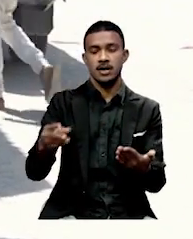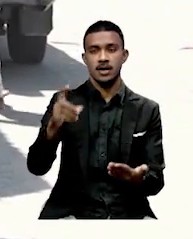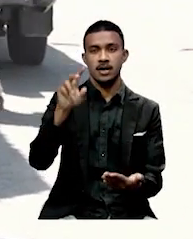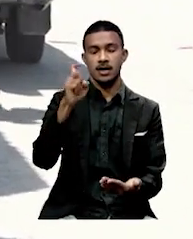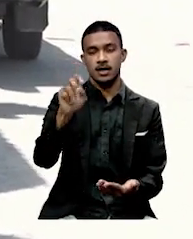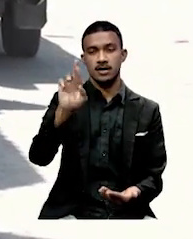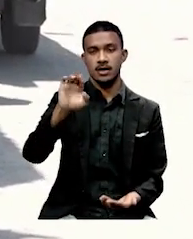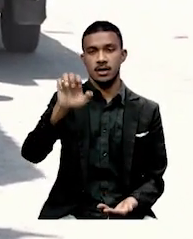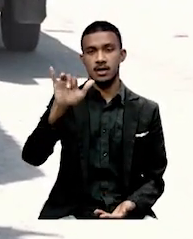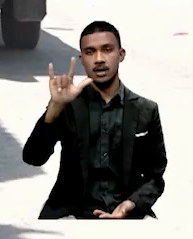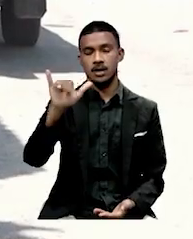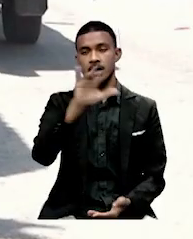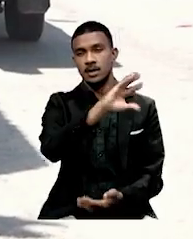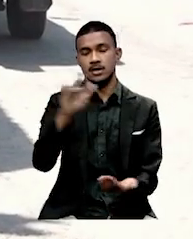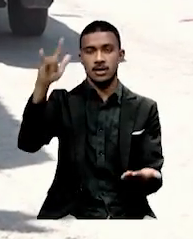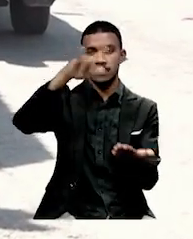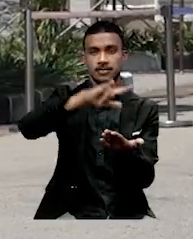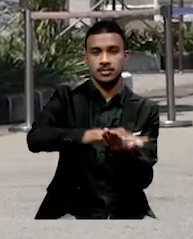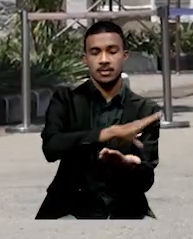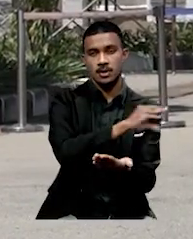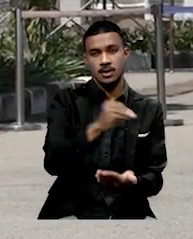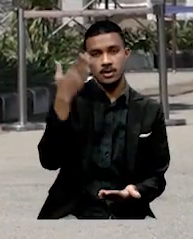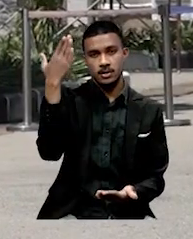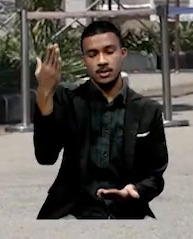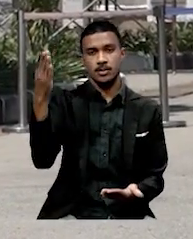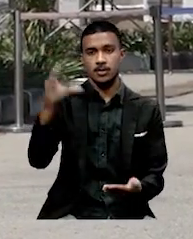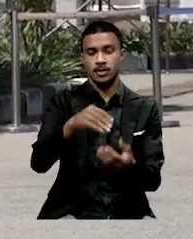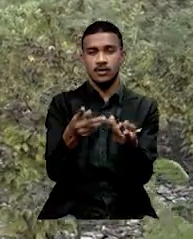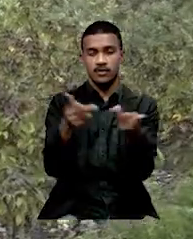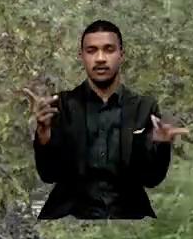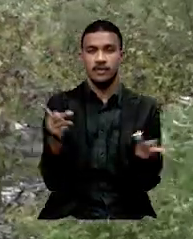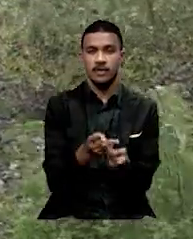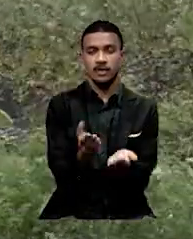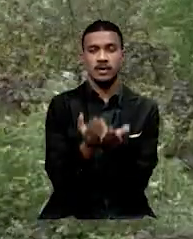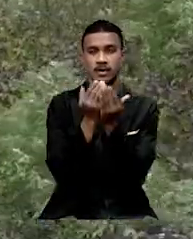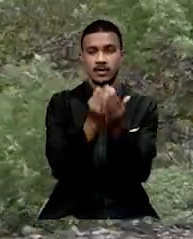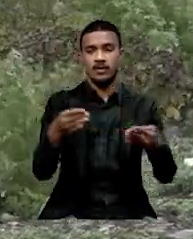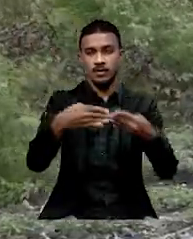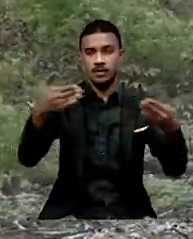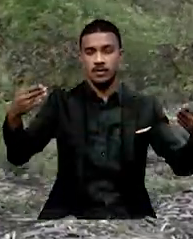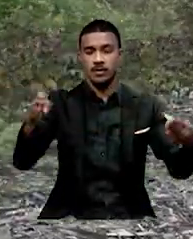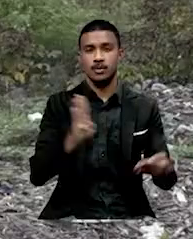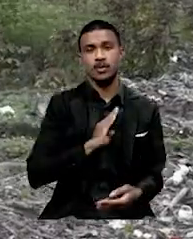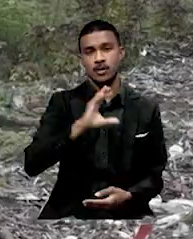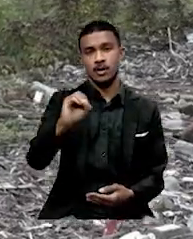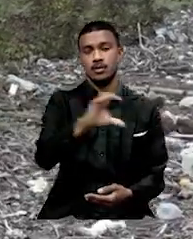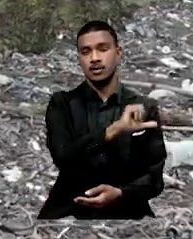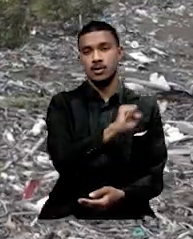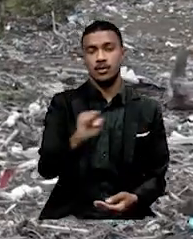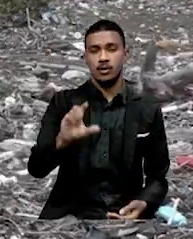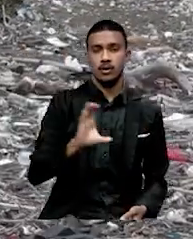sira hanesan aeroporto Nicolo Lobato Porto Dili fronteira Batu Gade Bobonaru no fronteira Salele